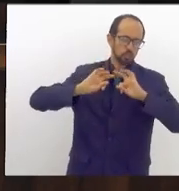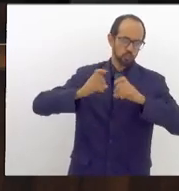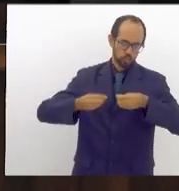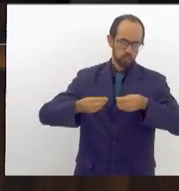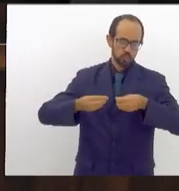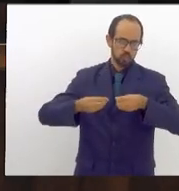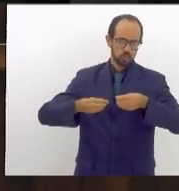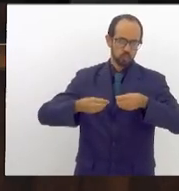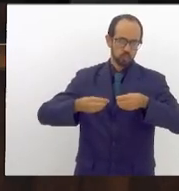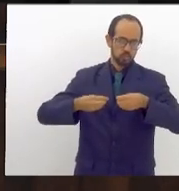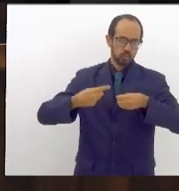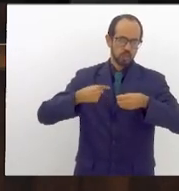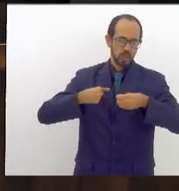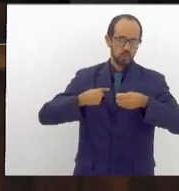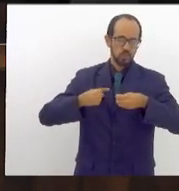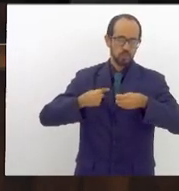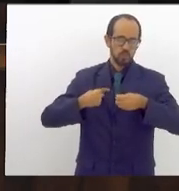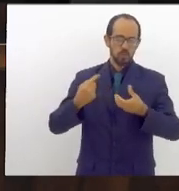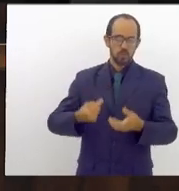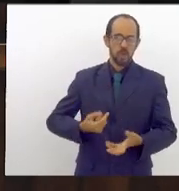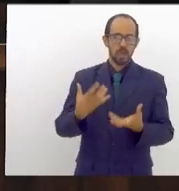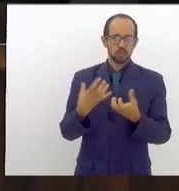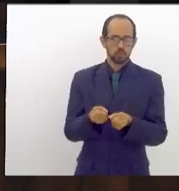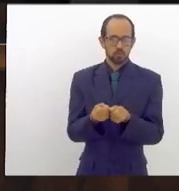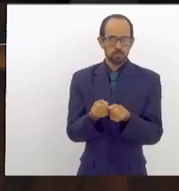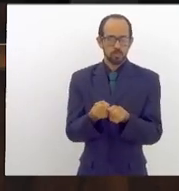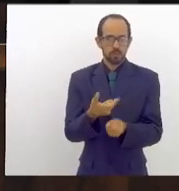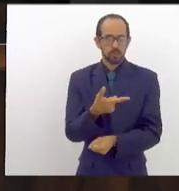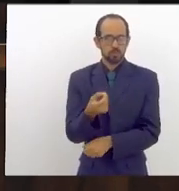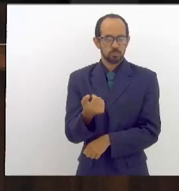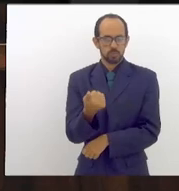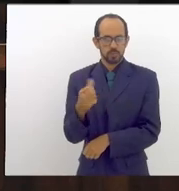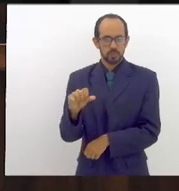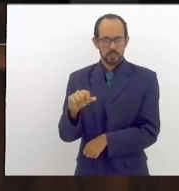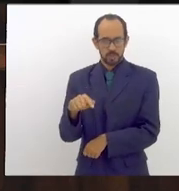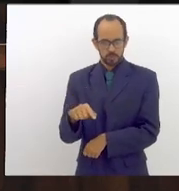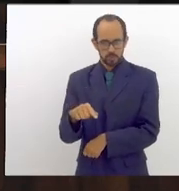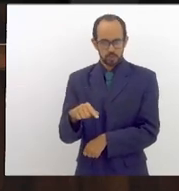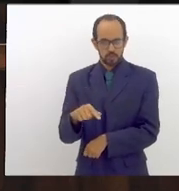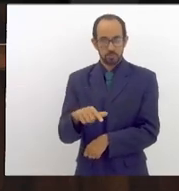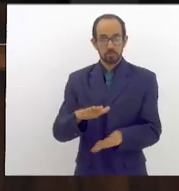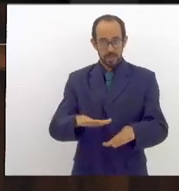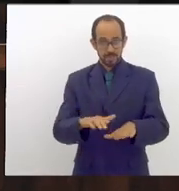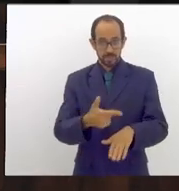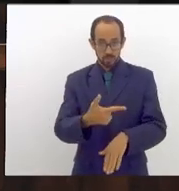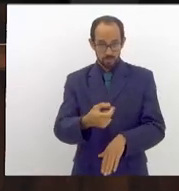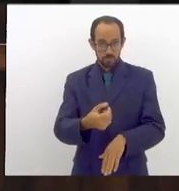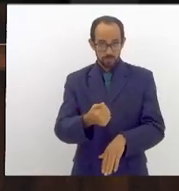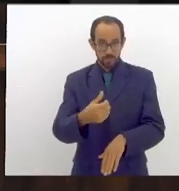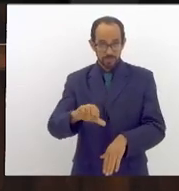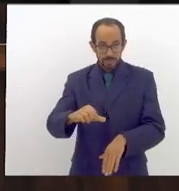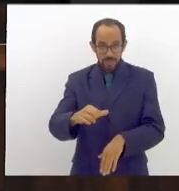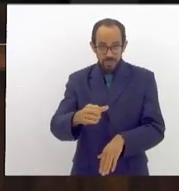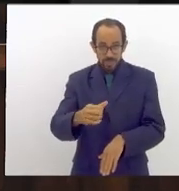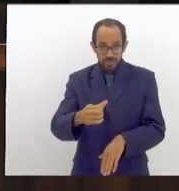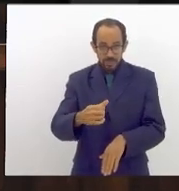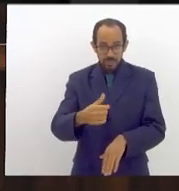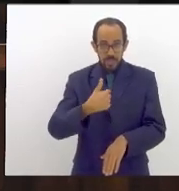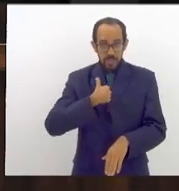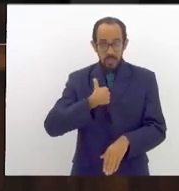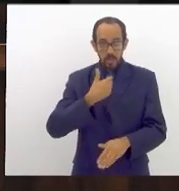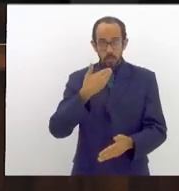assumi internamente 17 16 eu perdi uma eleição em Japeri depois de ter sido Prefeito para cami duas vezes por